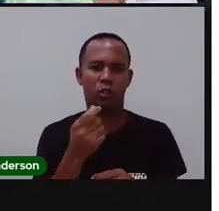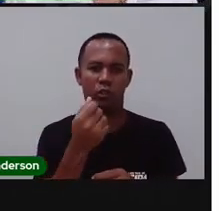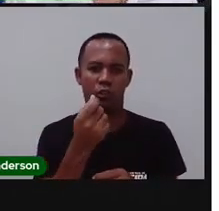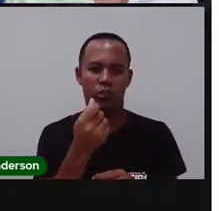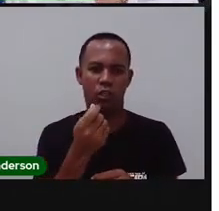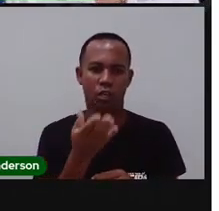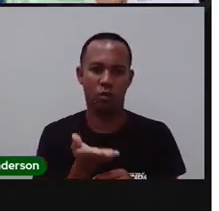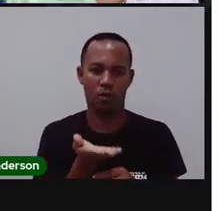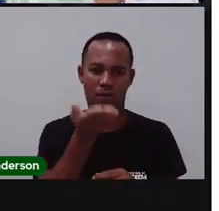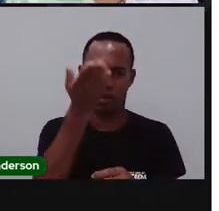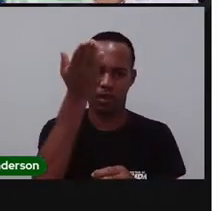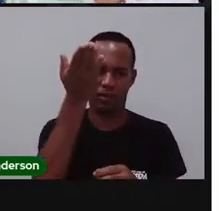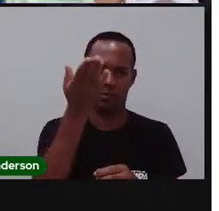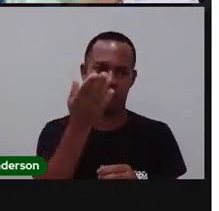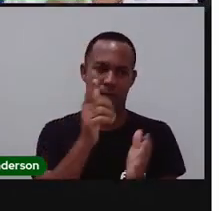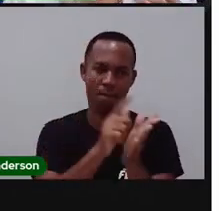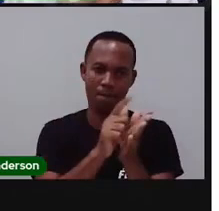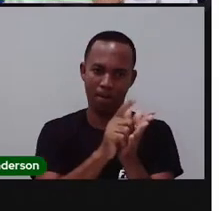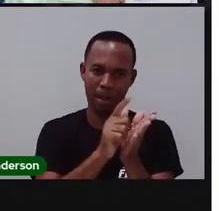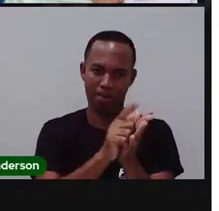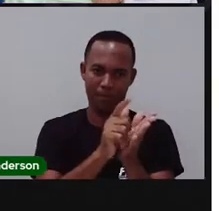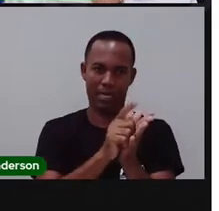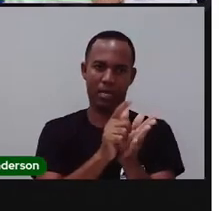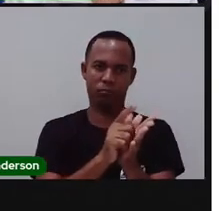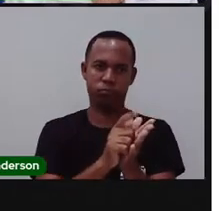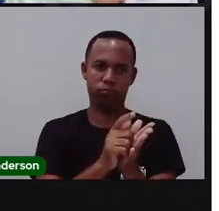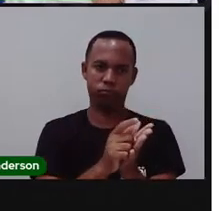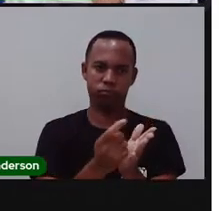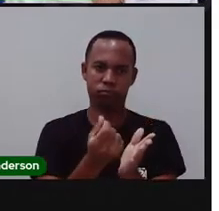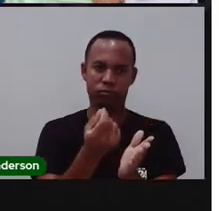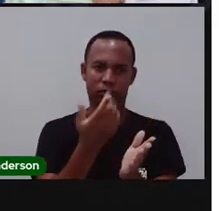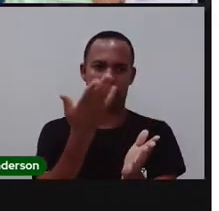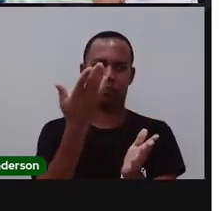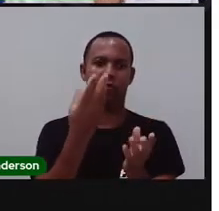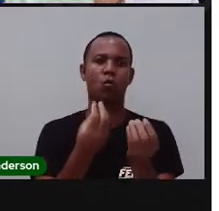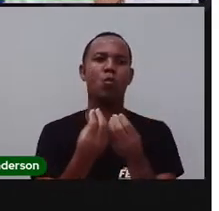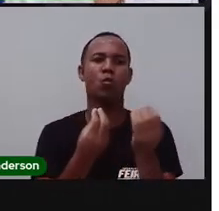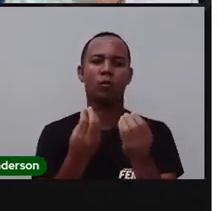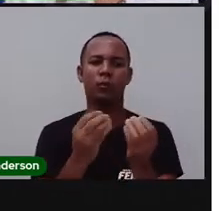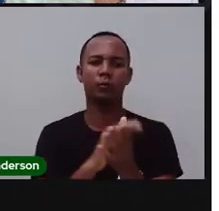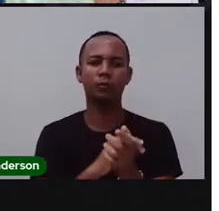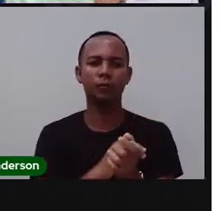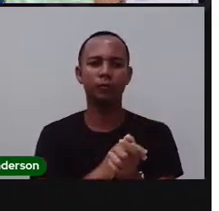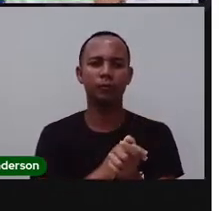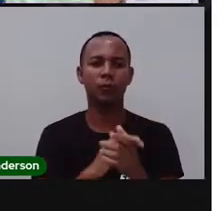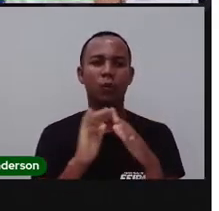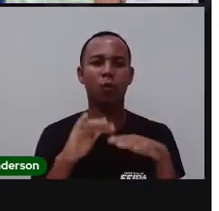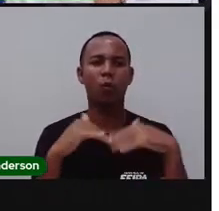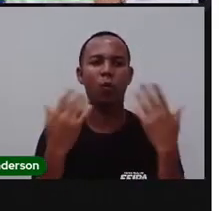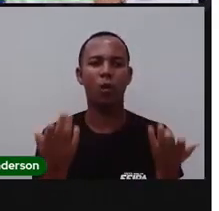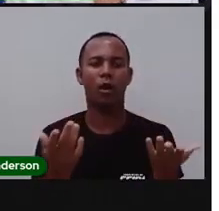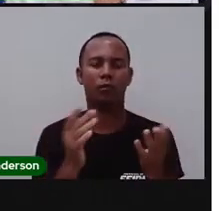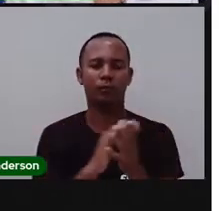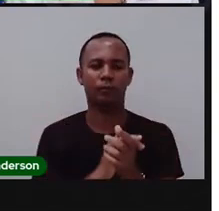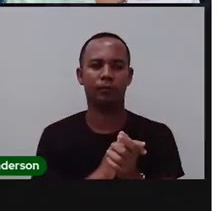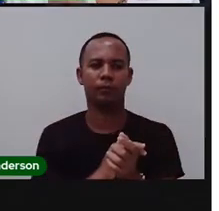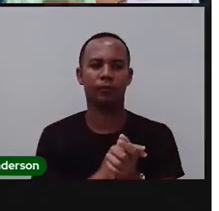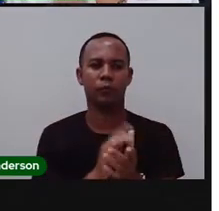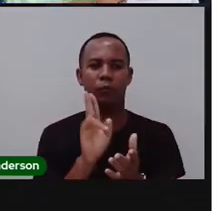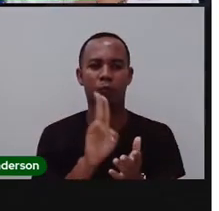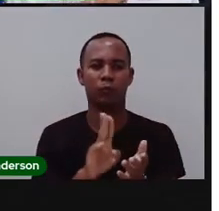é cédula? O dinheiro de, você chama de dinheiro de papel, certo? Então, quais são as cédulas possíveis para se